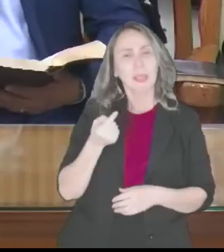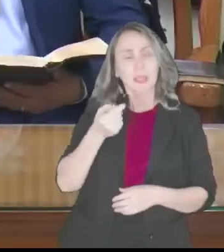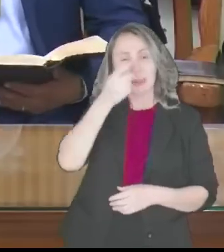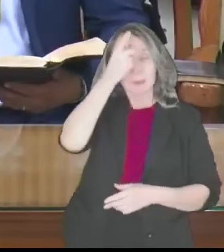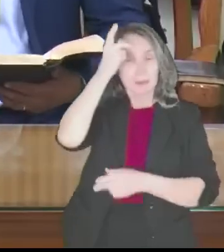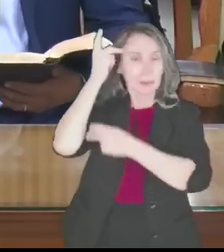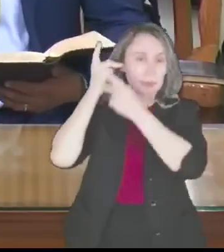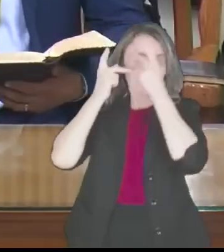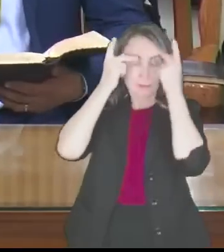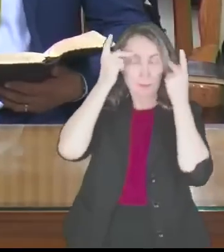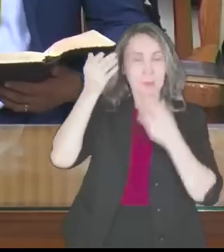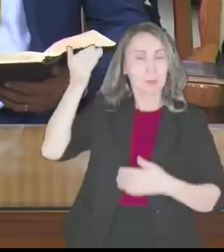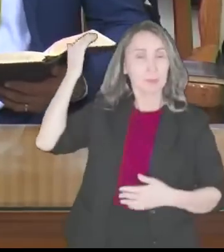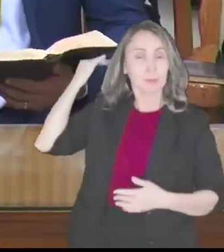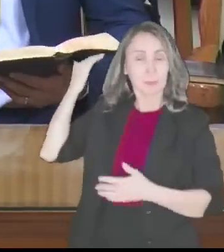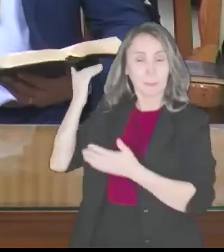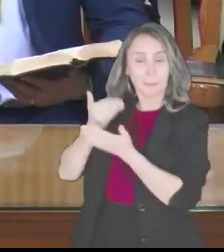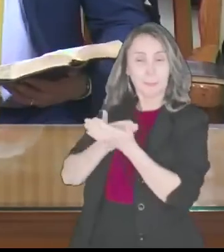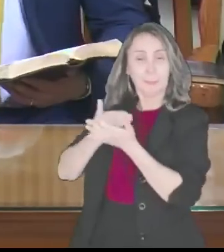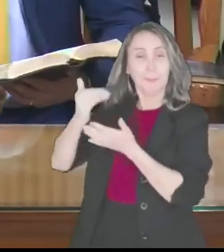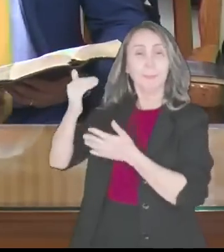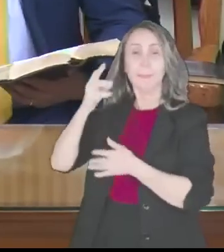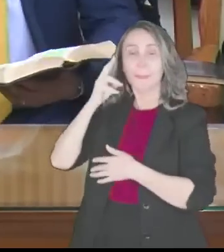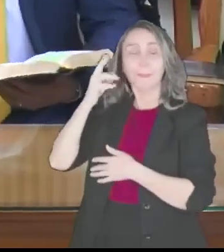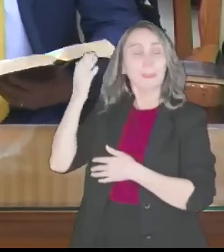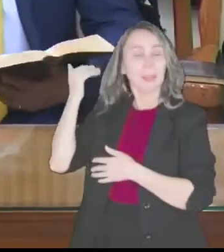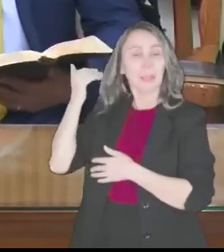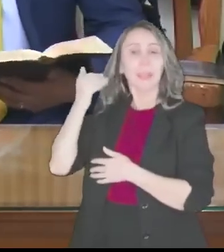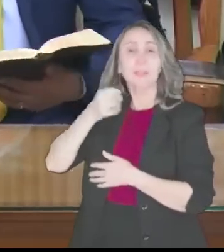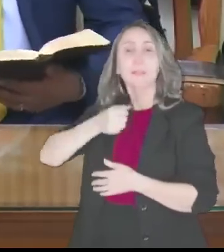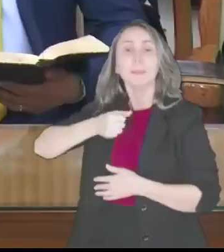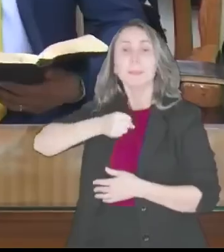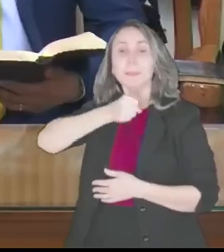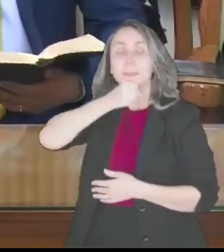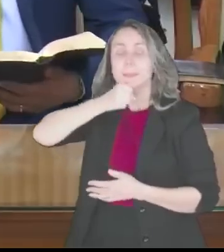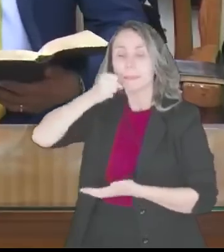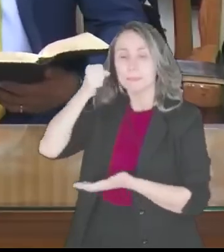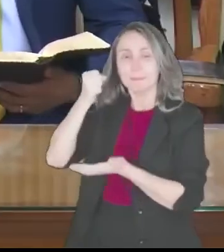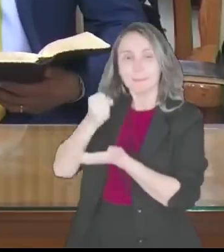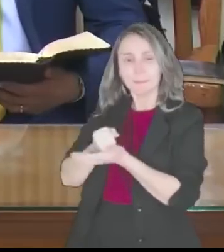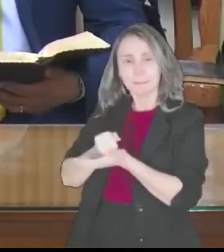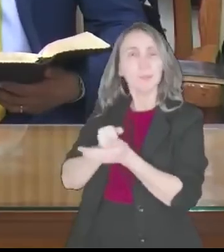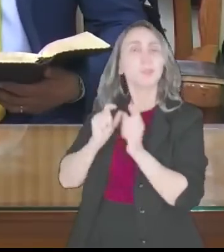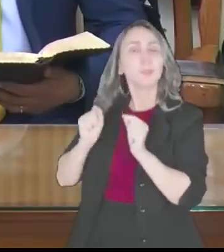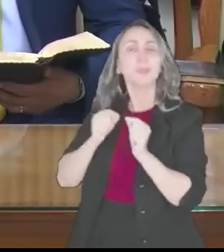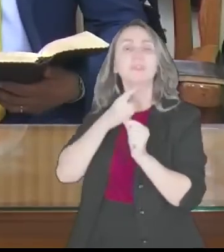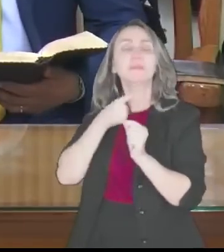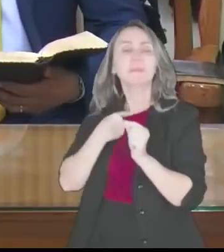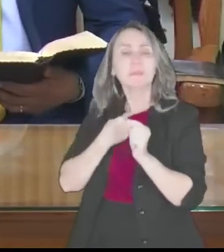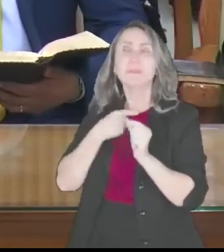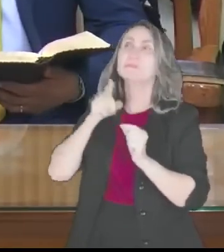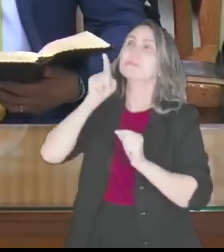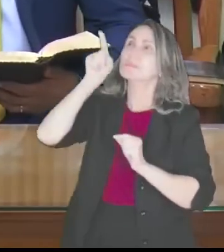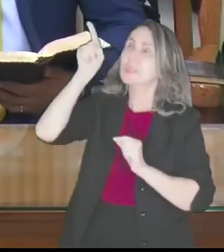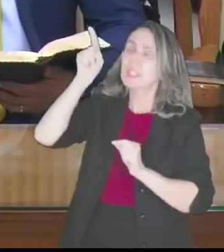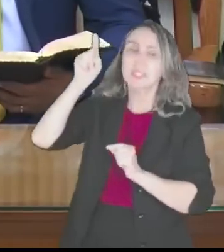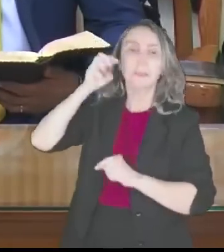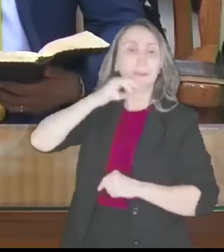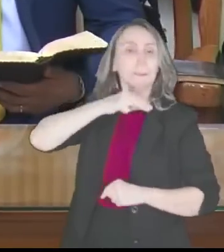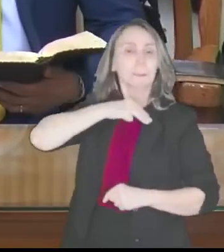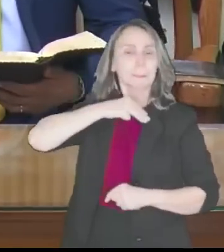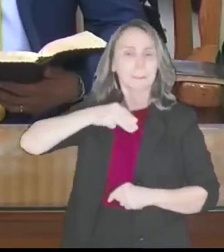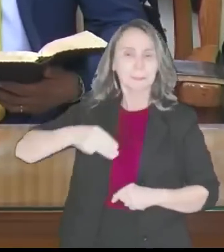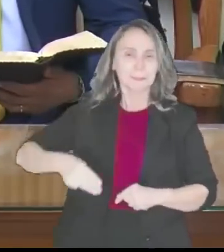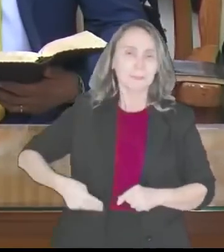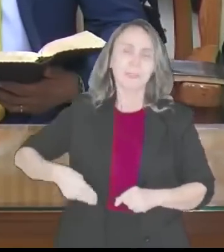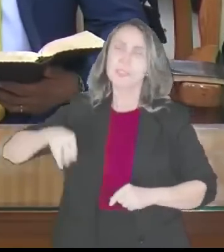Testamento. Eles desejavam que Cristo descesse, que o Messias descesse, e que o Messias